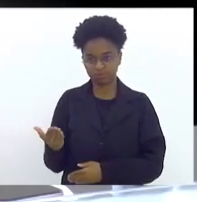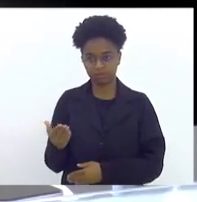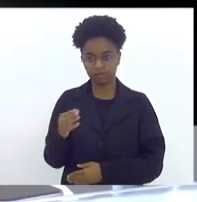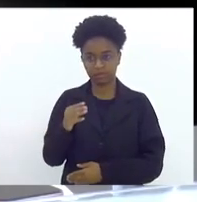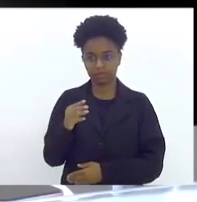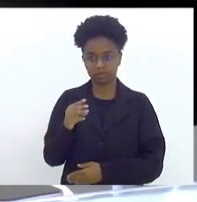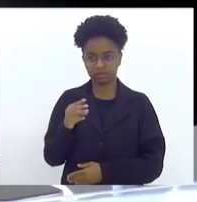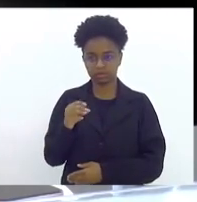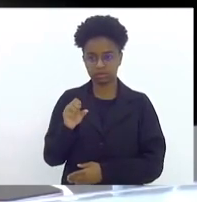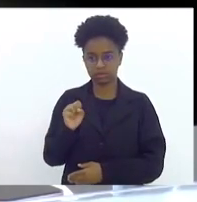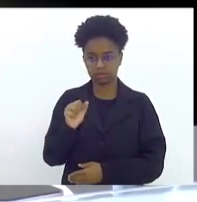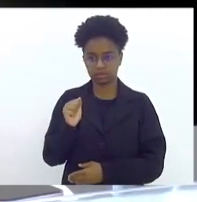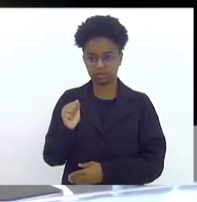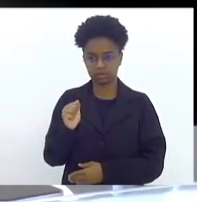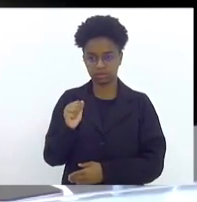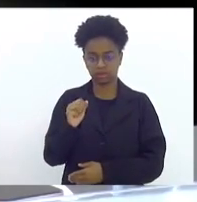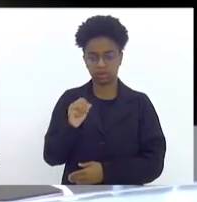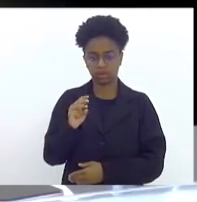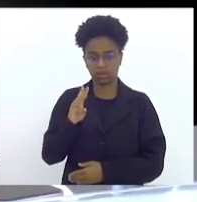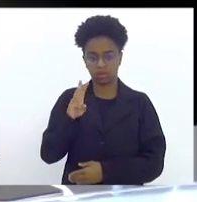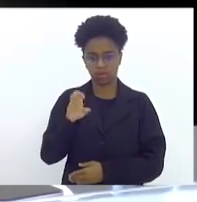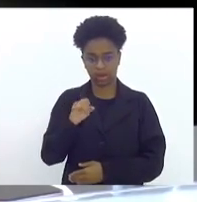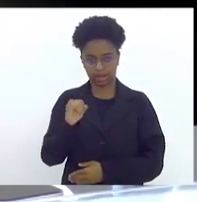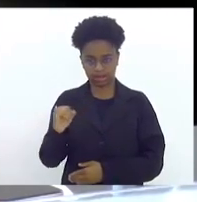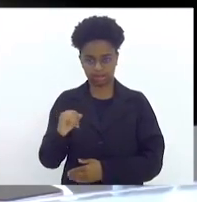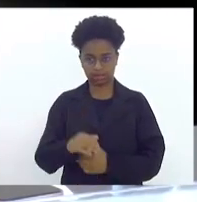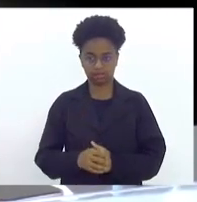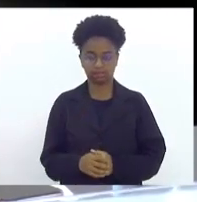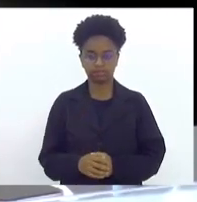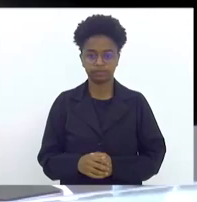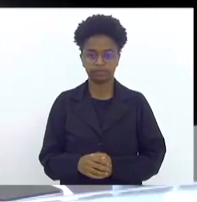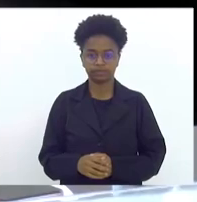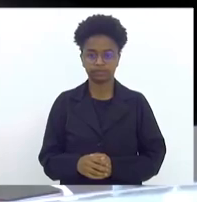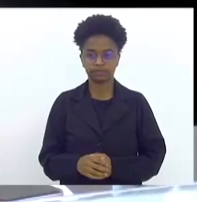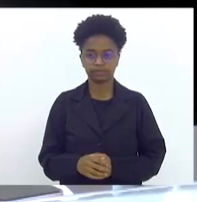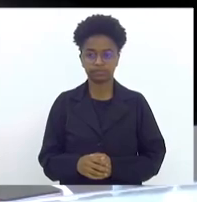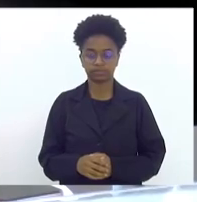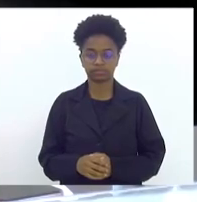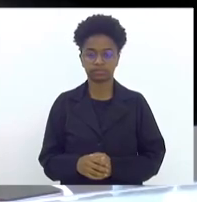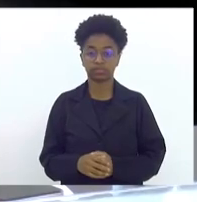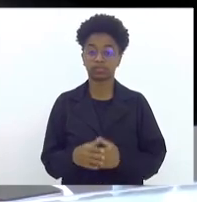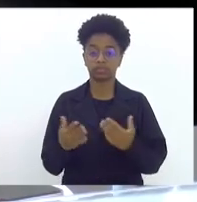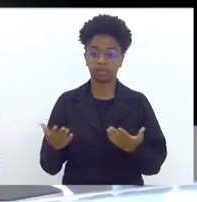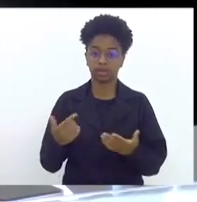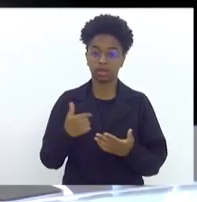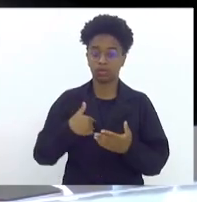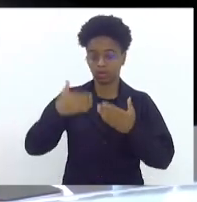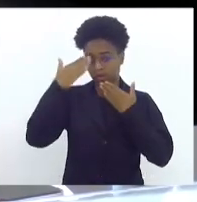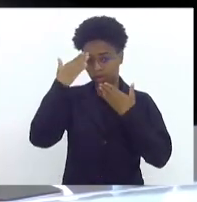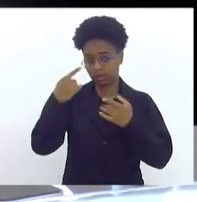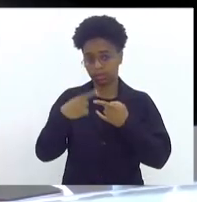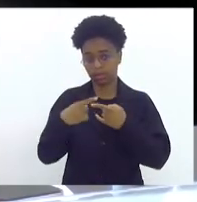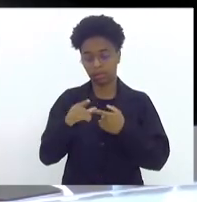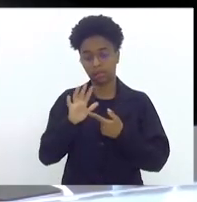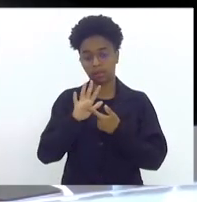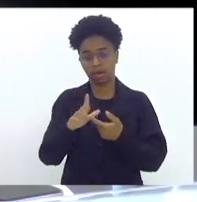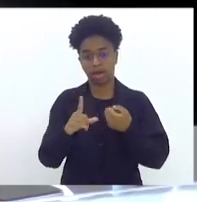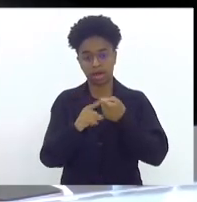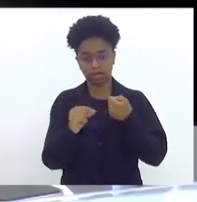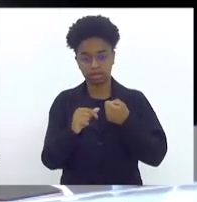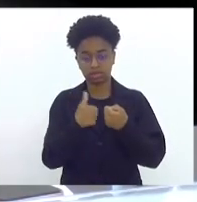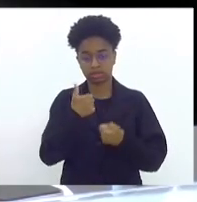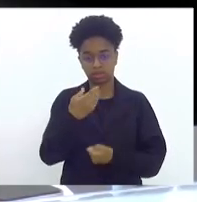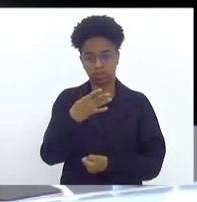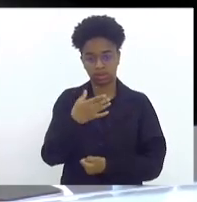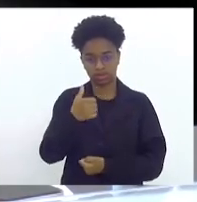sauei isso é inclusive o doutor sauei trás né o artigo 141 do